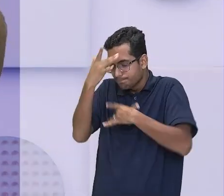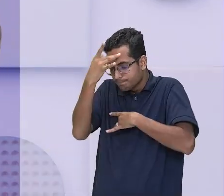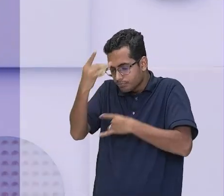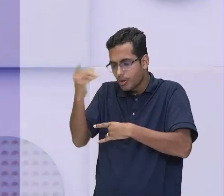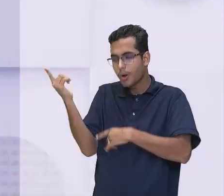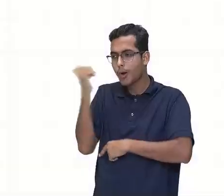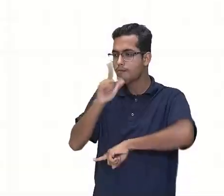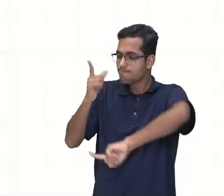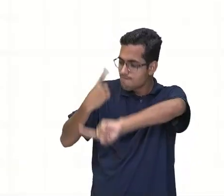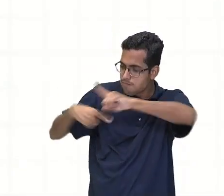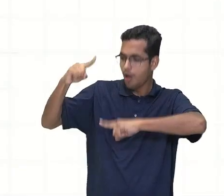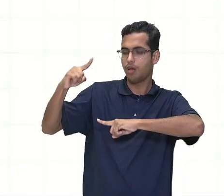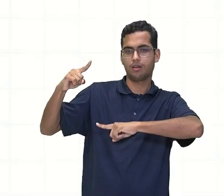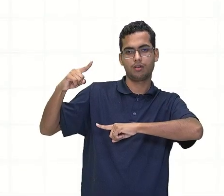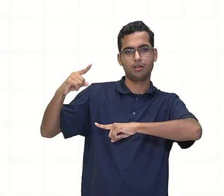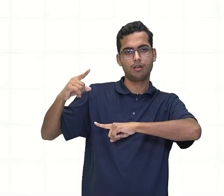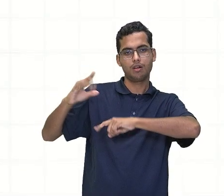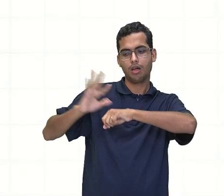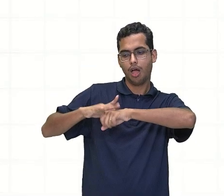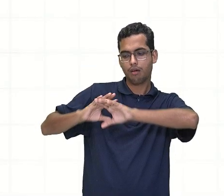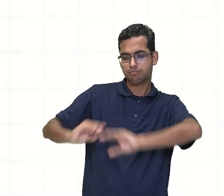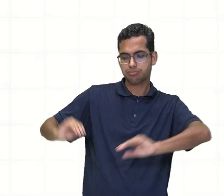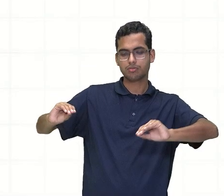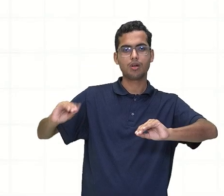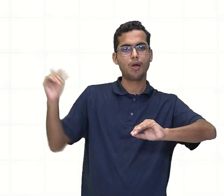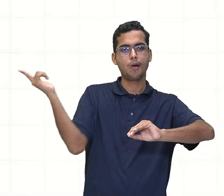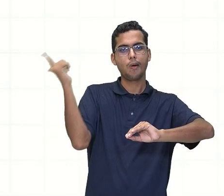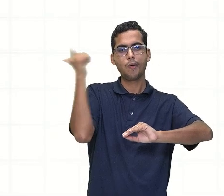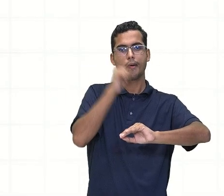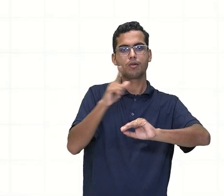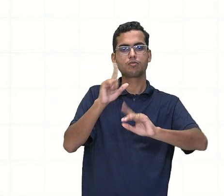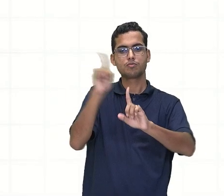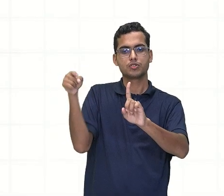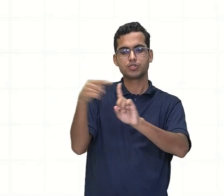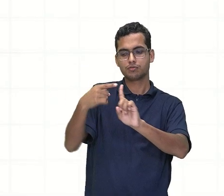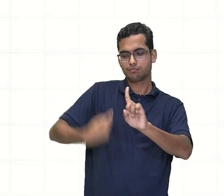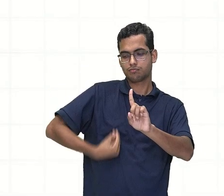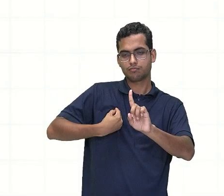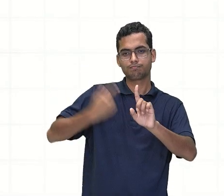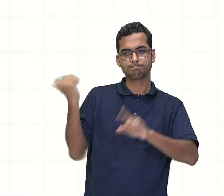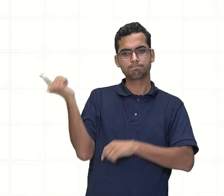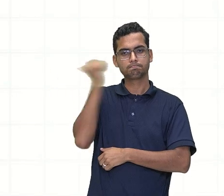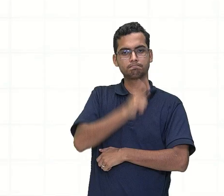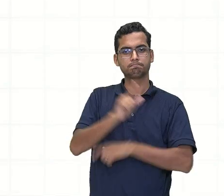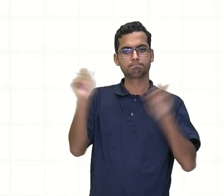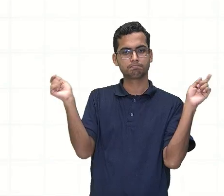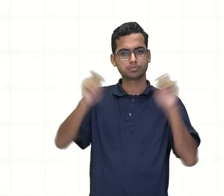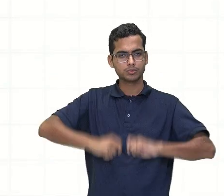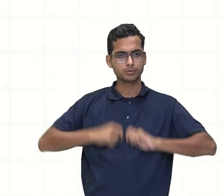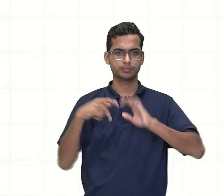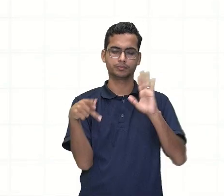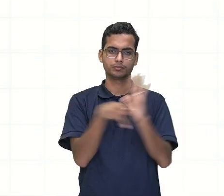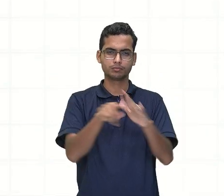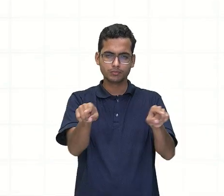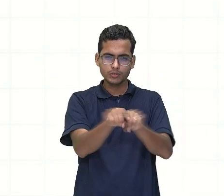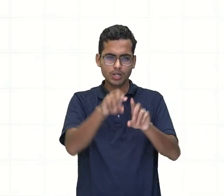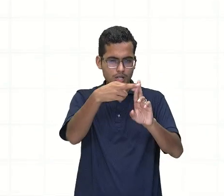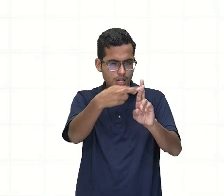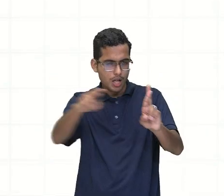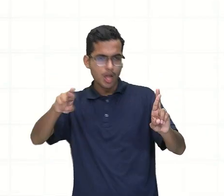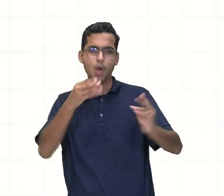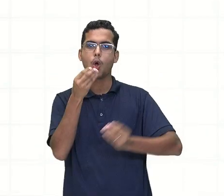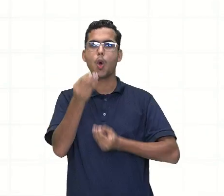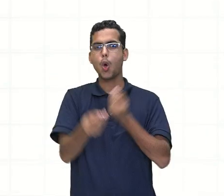entre terapia e religião, né? Para pensar que a religião em muitas situações age como uma